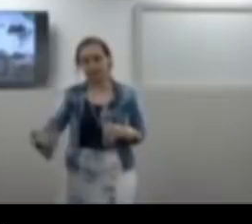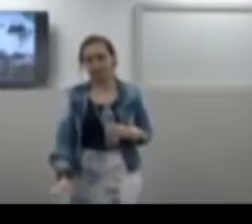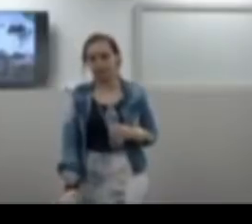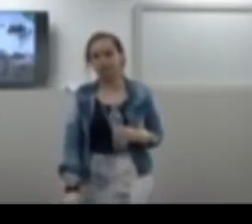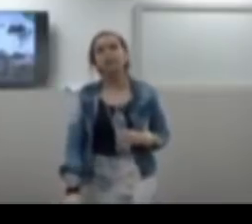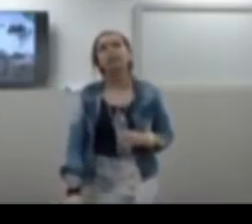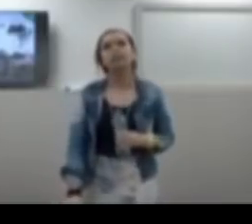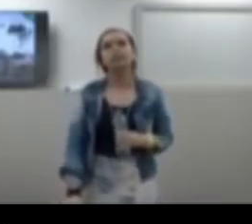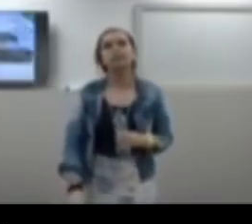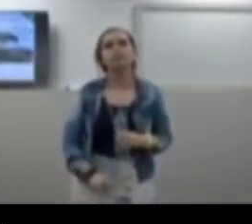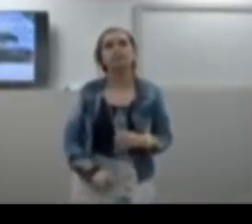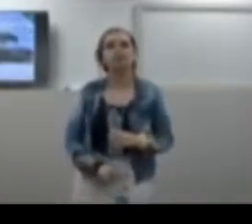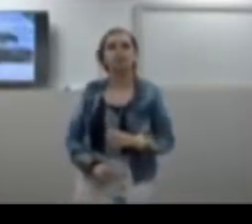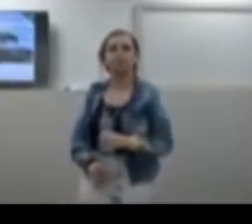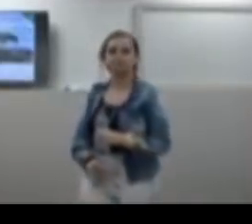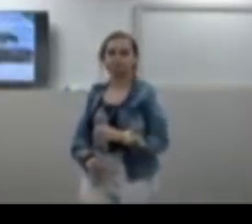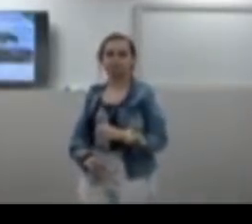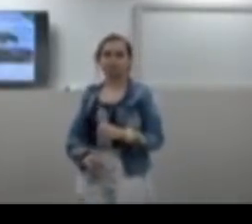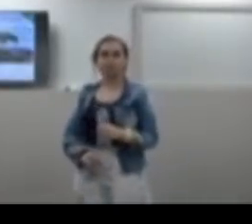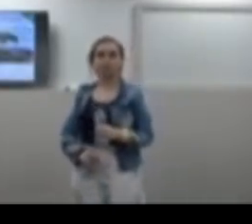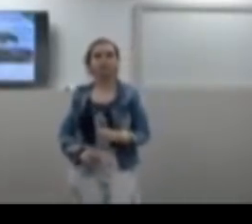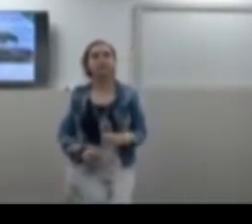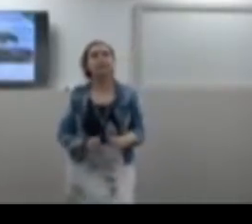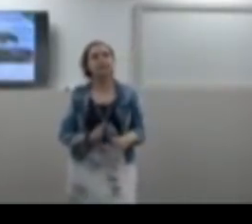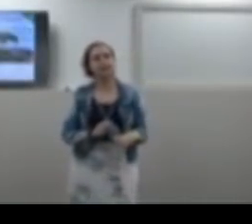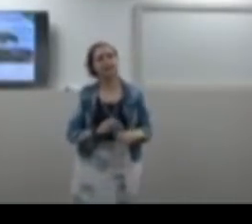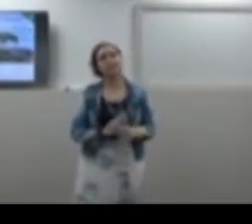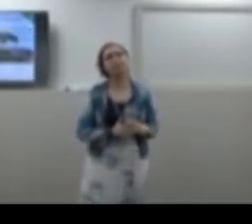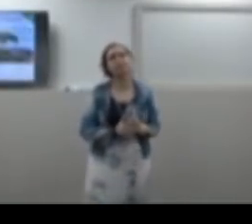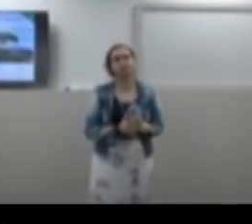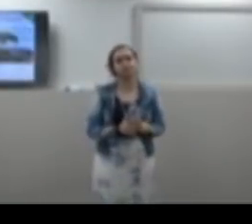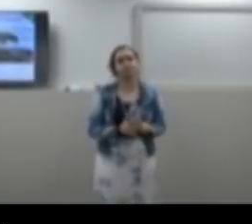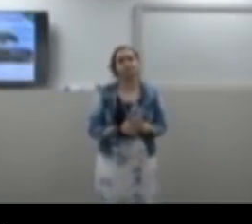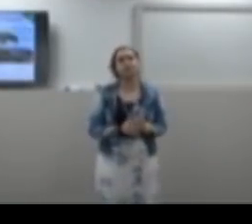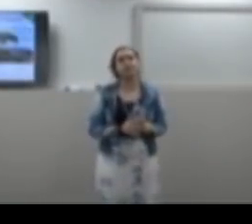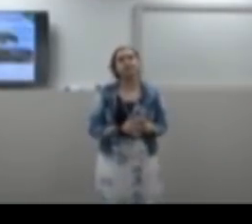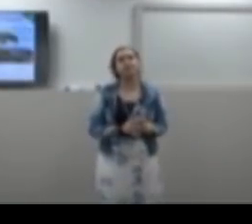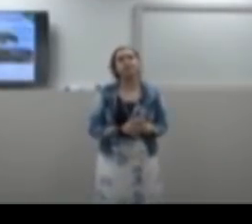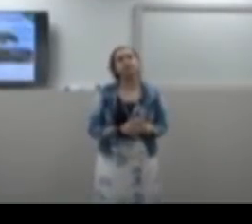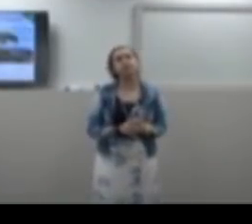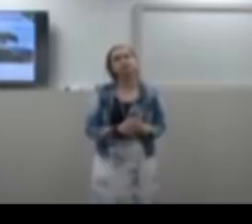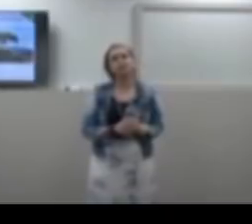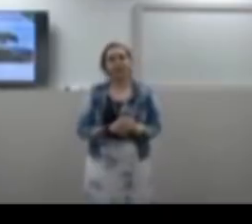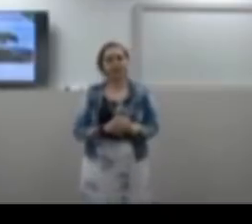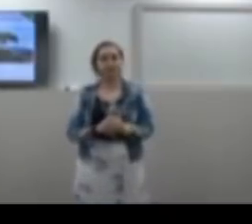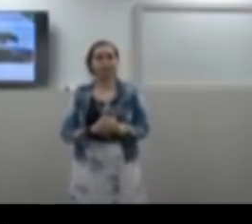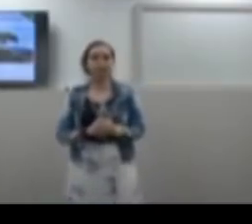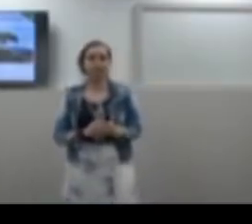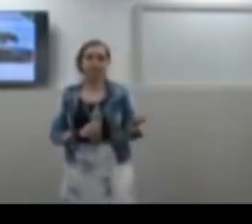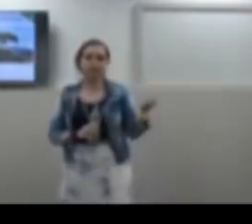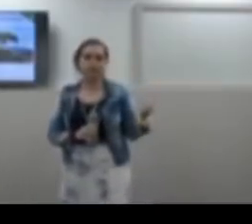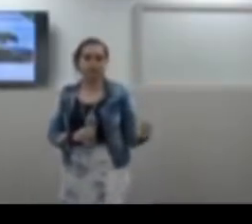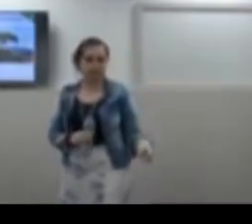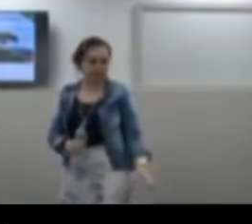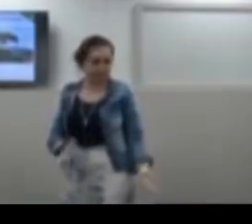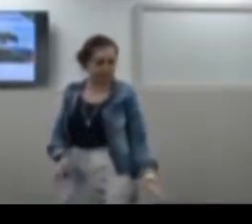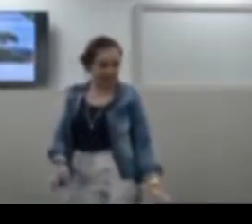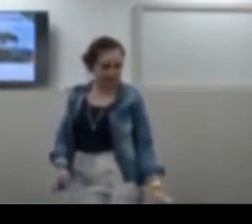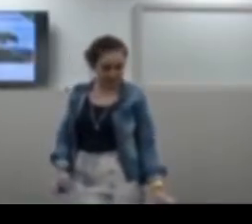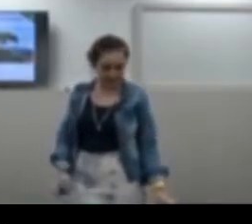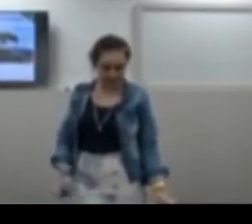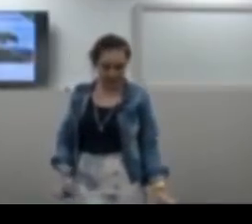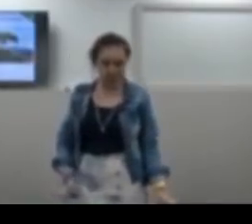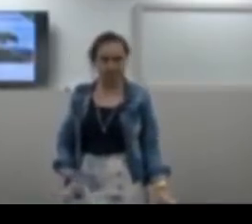altas, né? Acima de 600 metros. Clima dessa região. temperaturas amenas também, parecido com